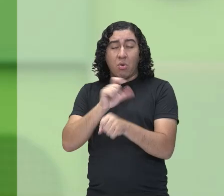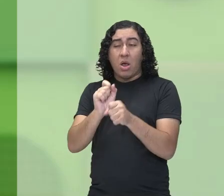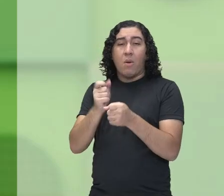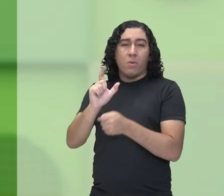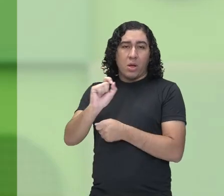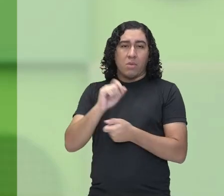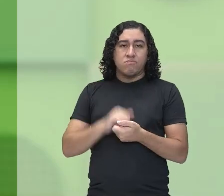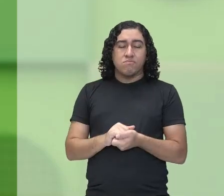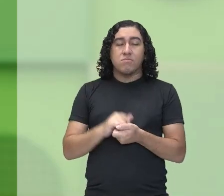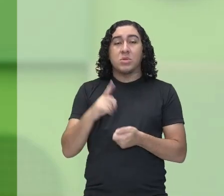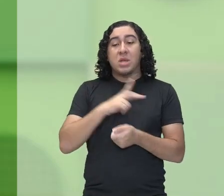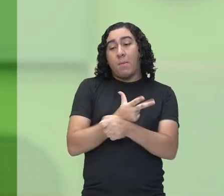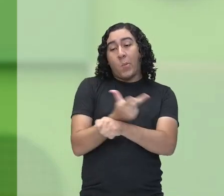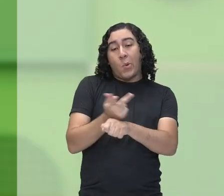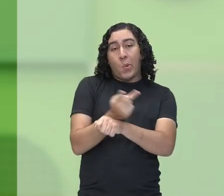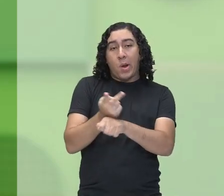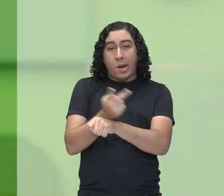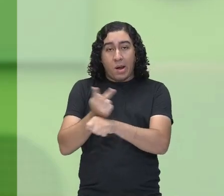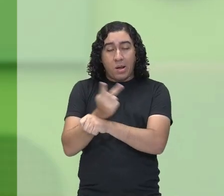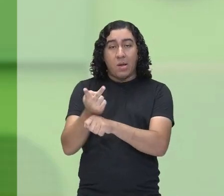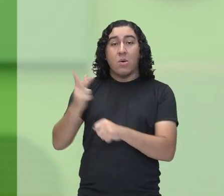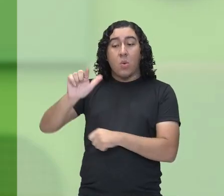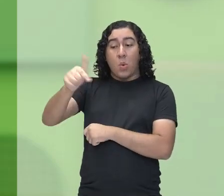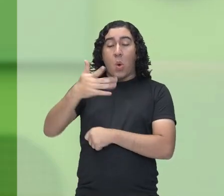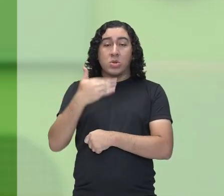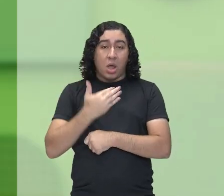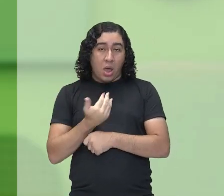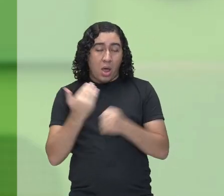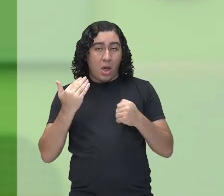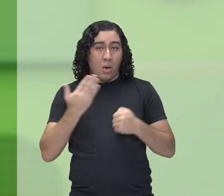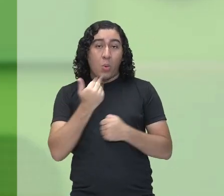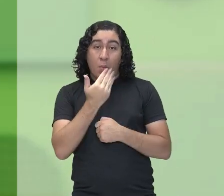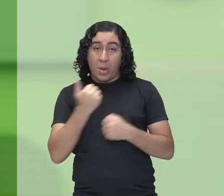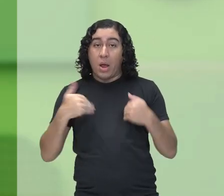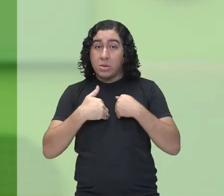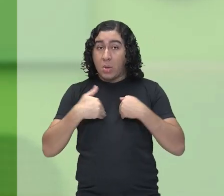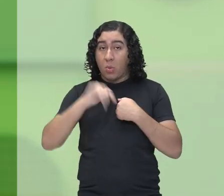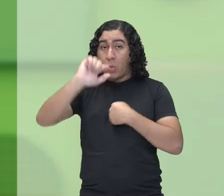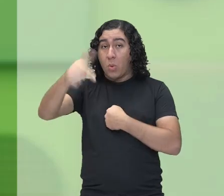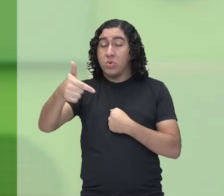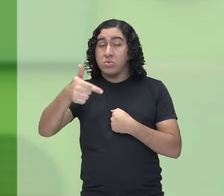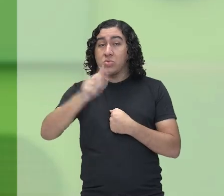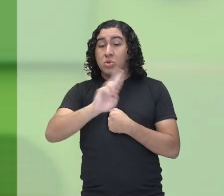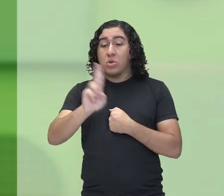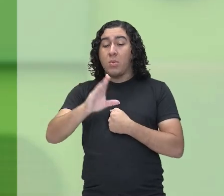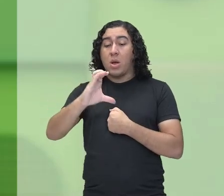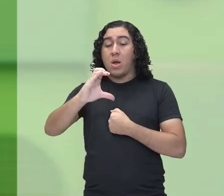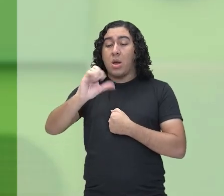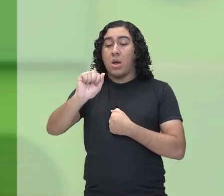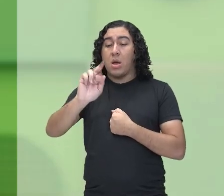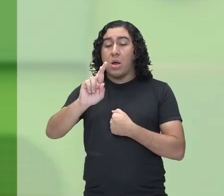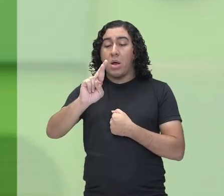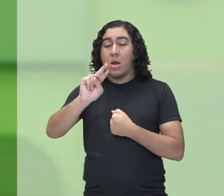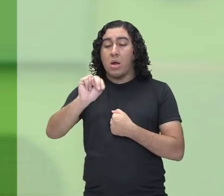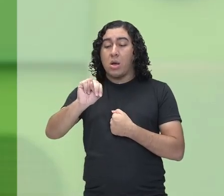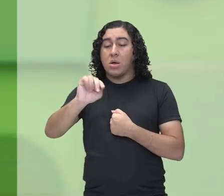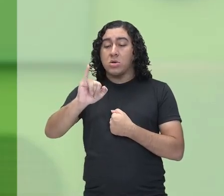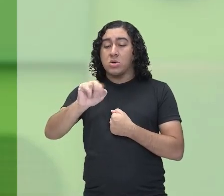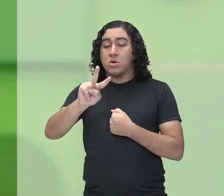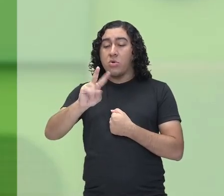e predar, né, vai ser predador de um outro animal, então aí ele já é chamado de carnívoros, e